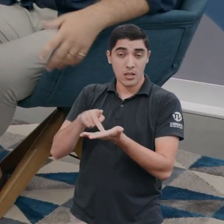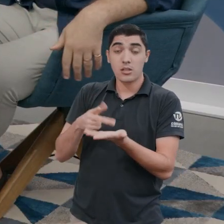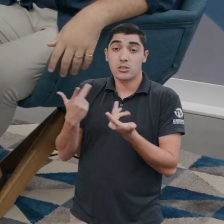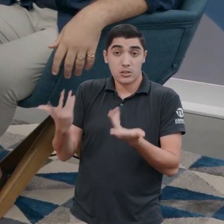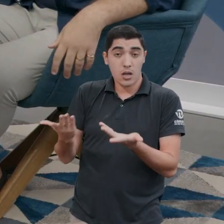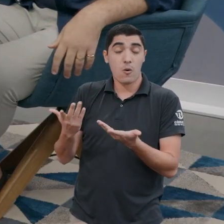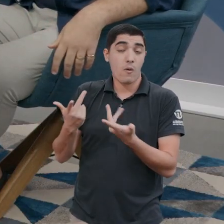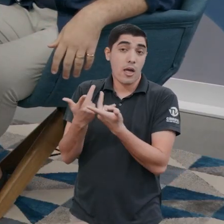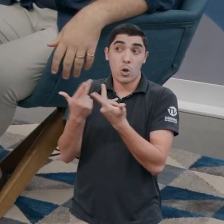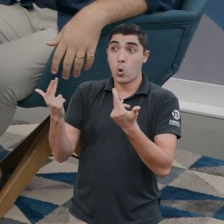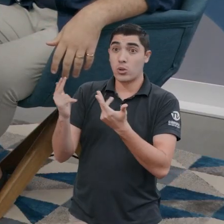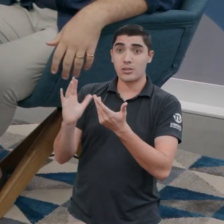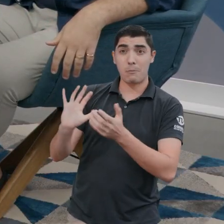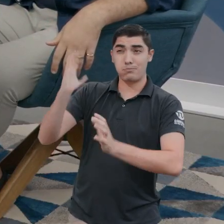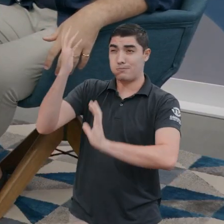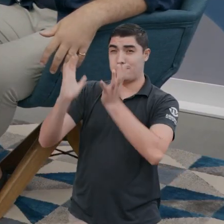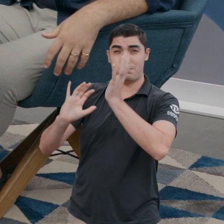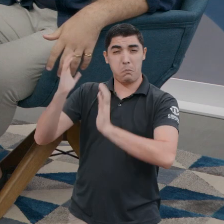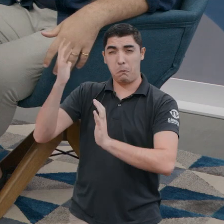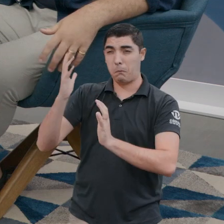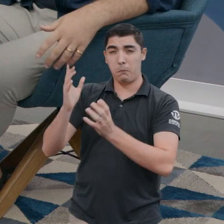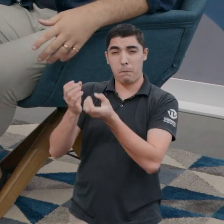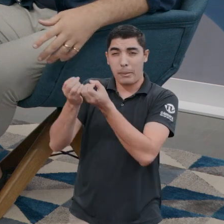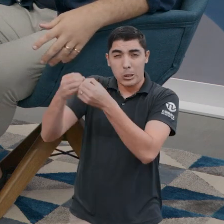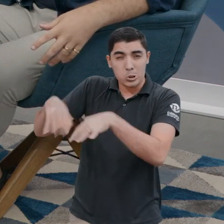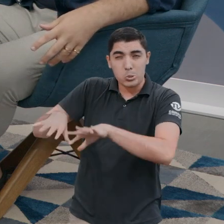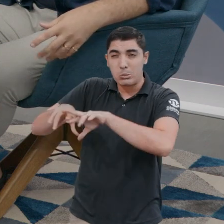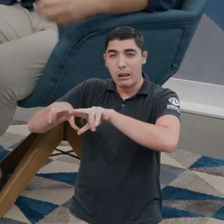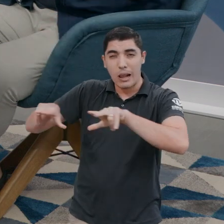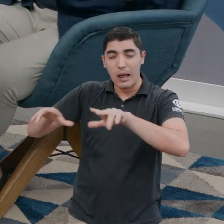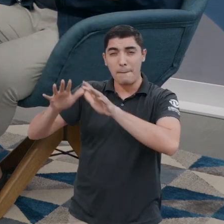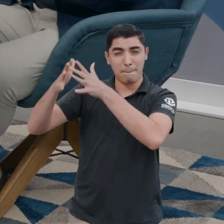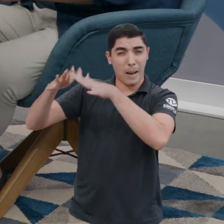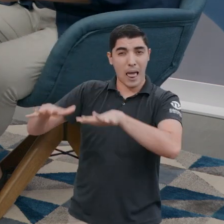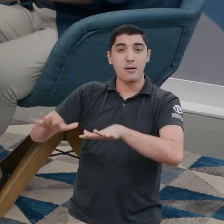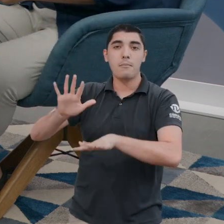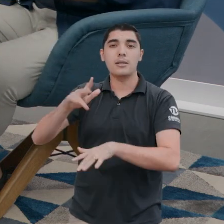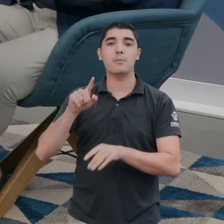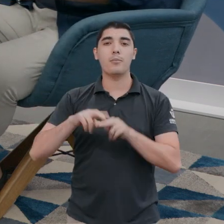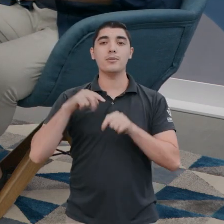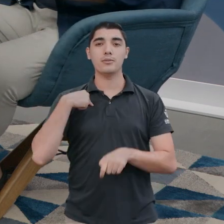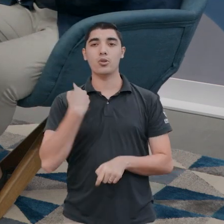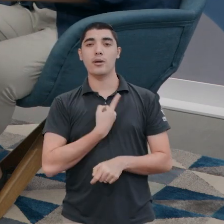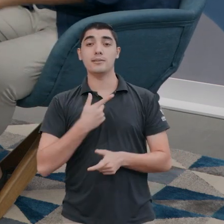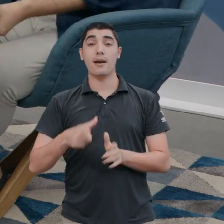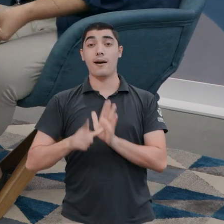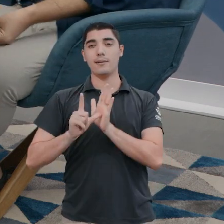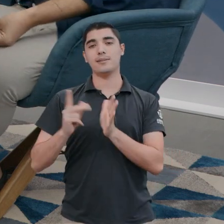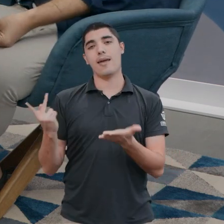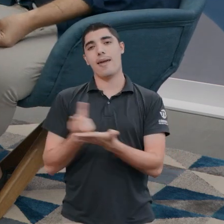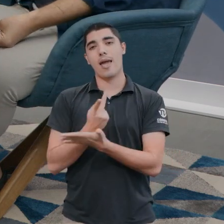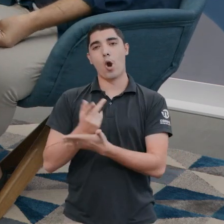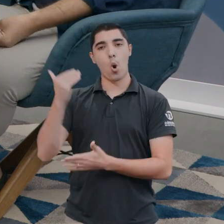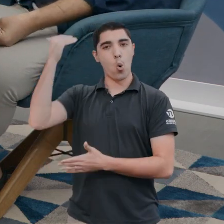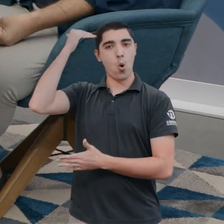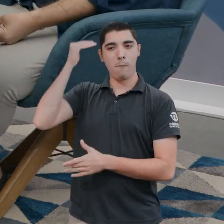grandes que acabam acontecendo por conta de escolhas pequenas que a gente consegue